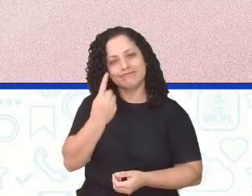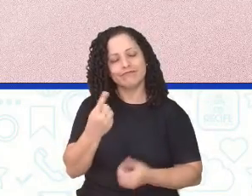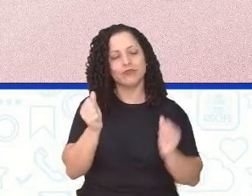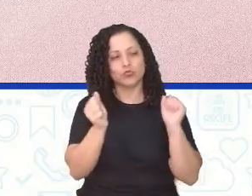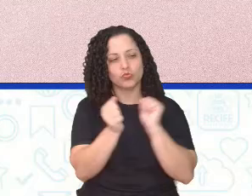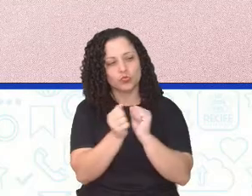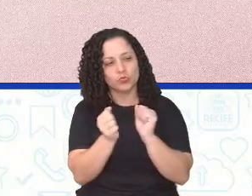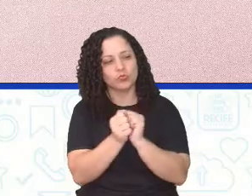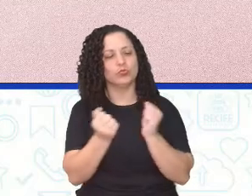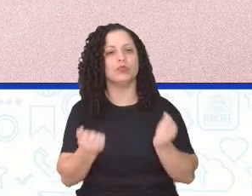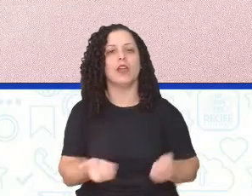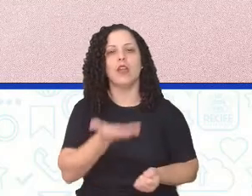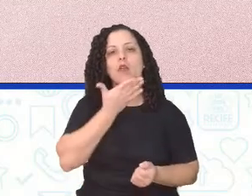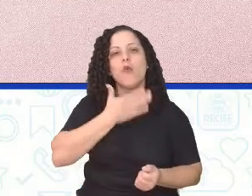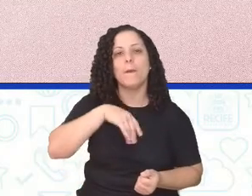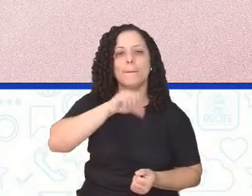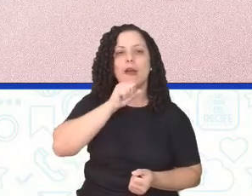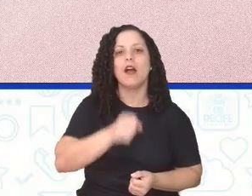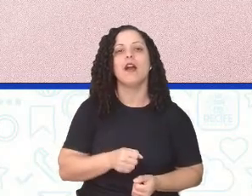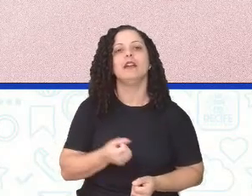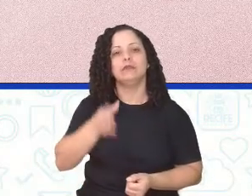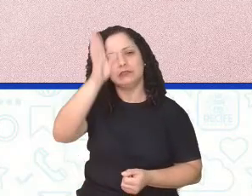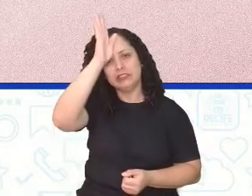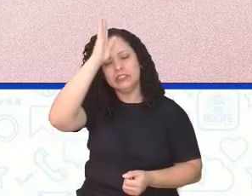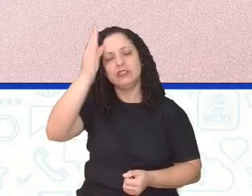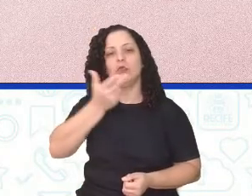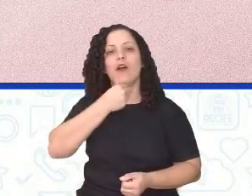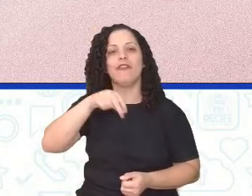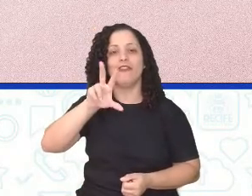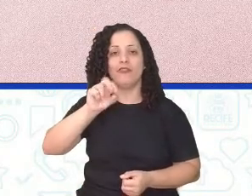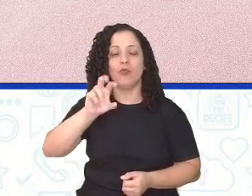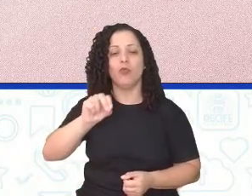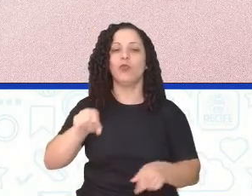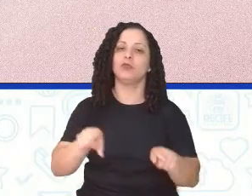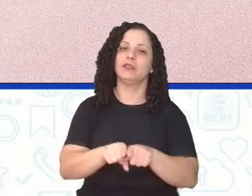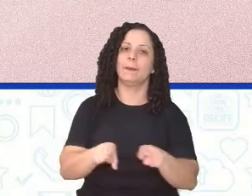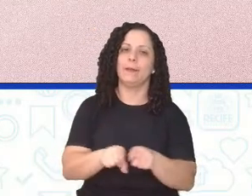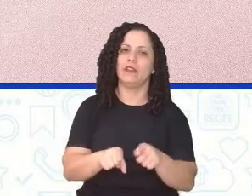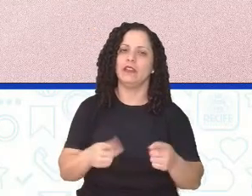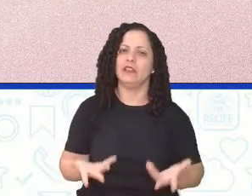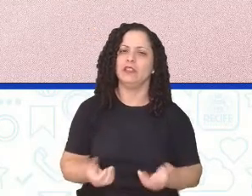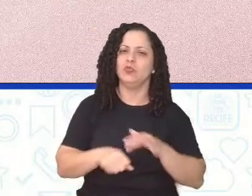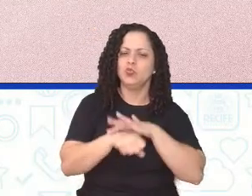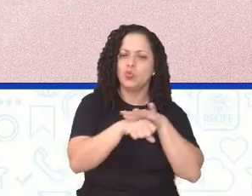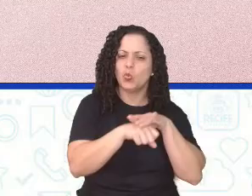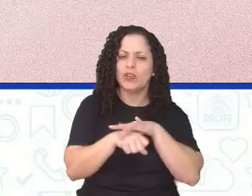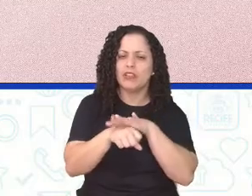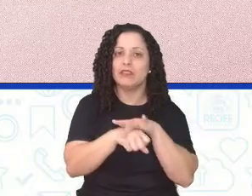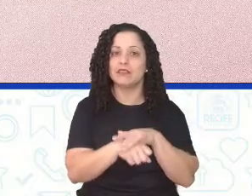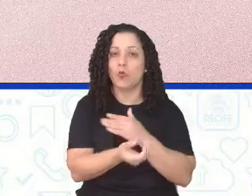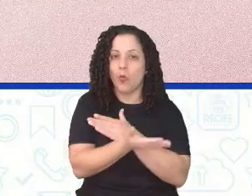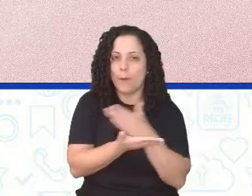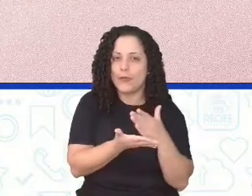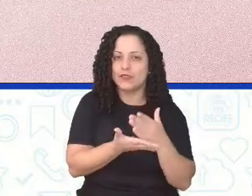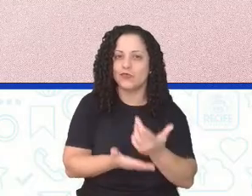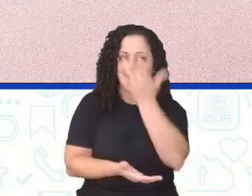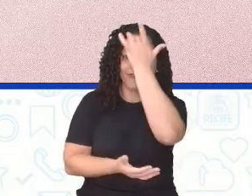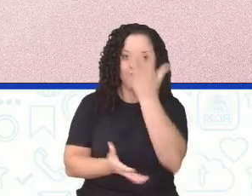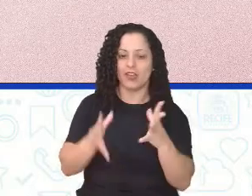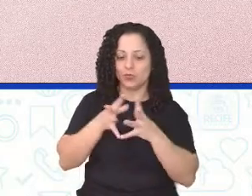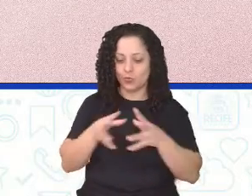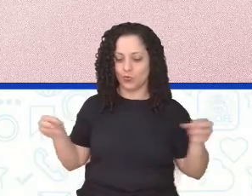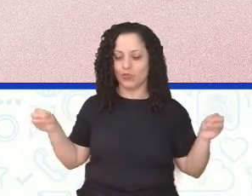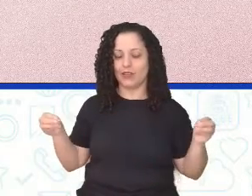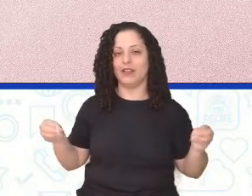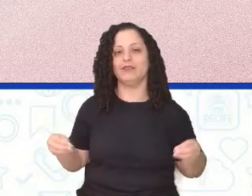tio, o avô, quando ele não quer. Vamos insistir. Aos primeiros sinais da doença fica tudo mais fácil de ser curado. Mas o mais